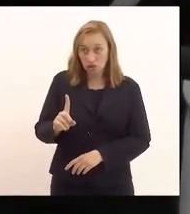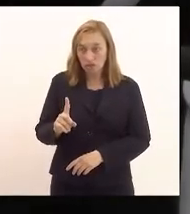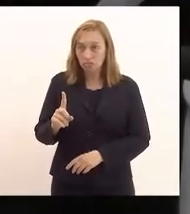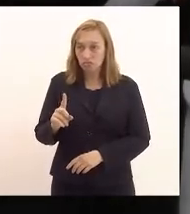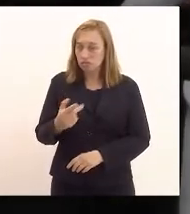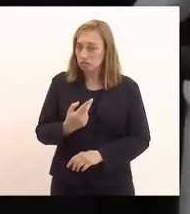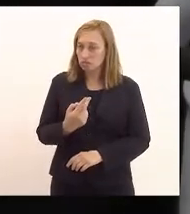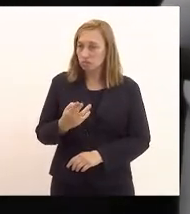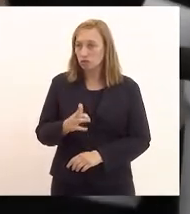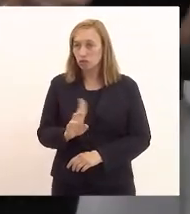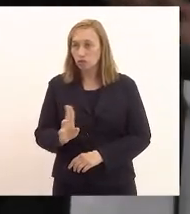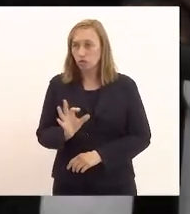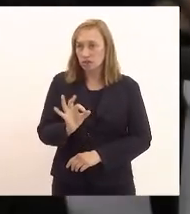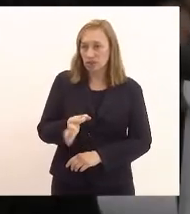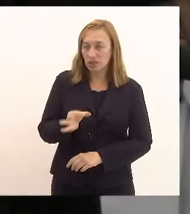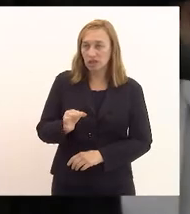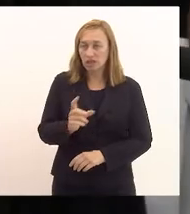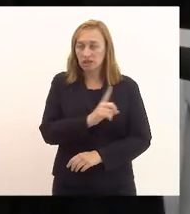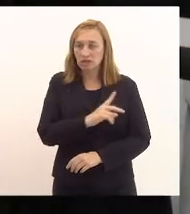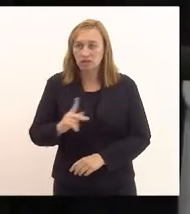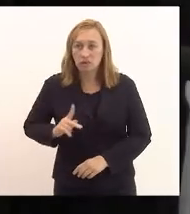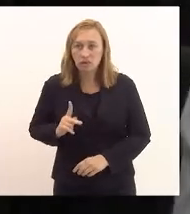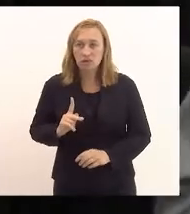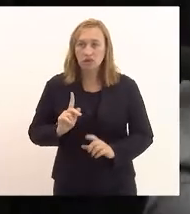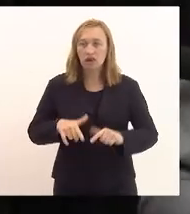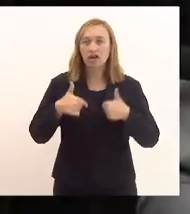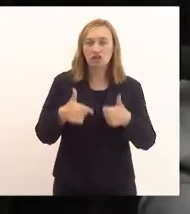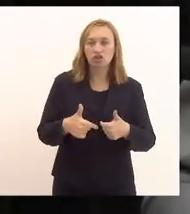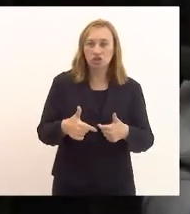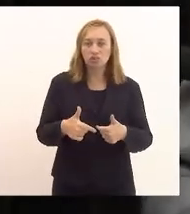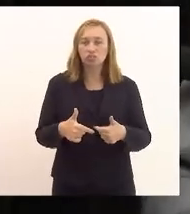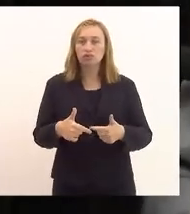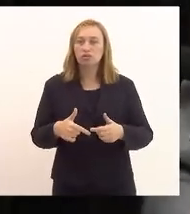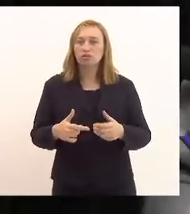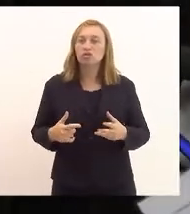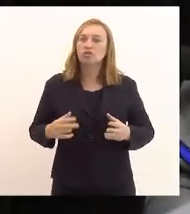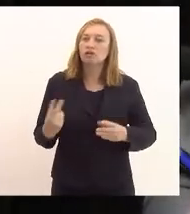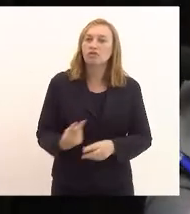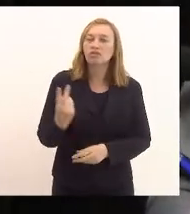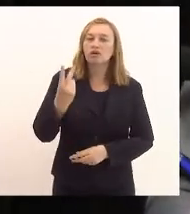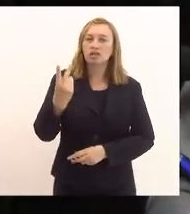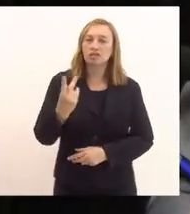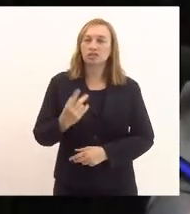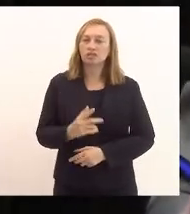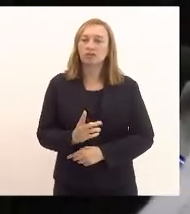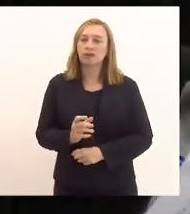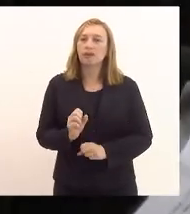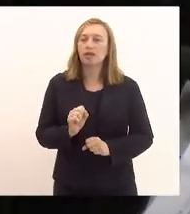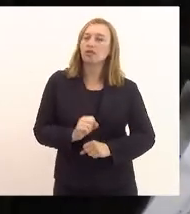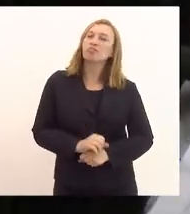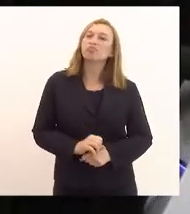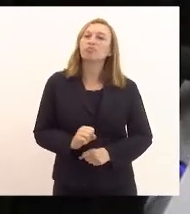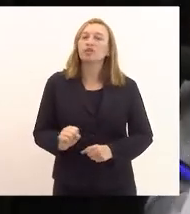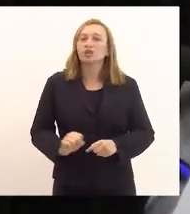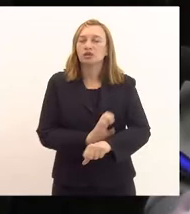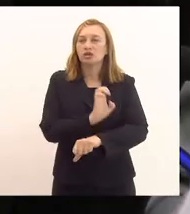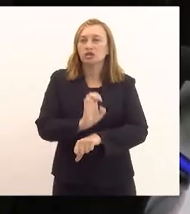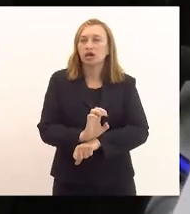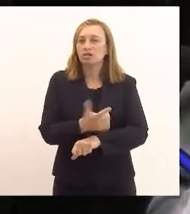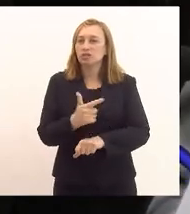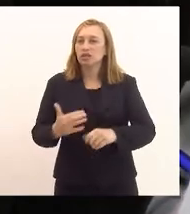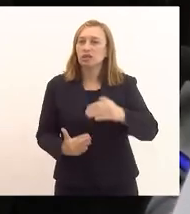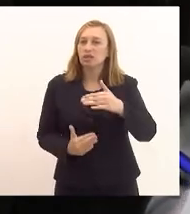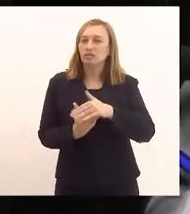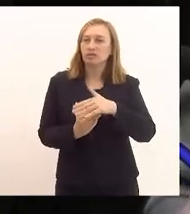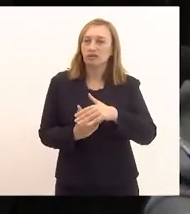poderia ser chamado sem a Defensoria Pública atuando de forma permanente e valorizada poder punitivo do estado não teria